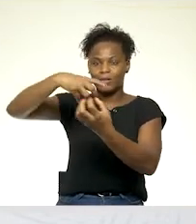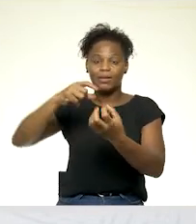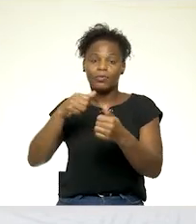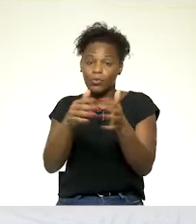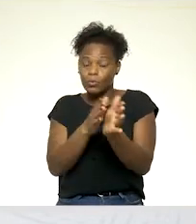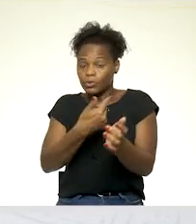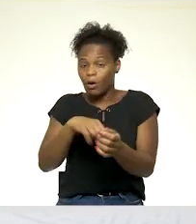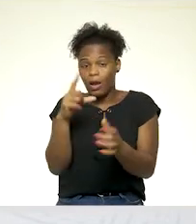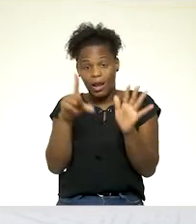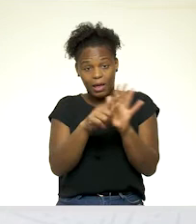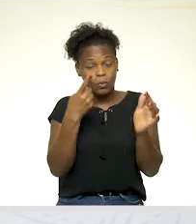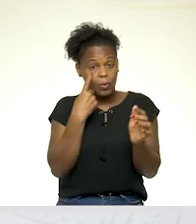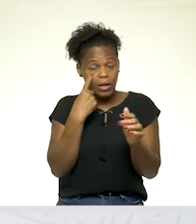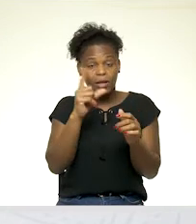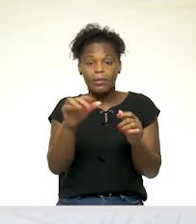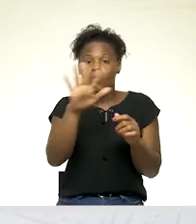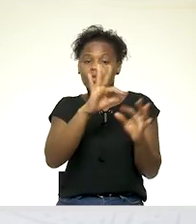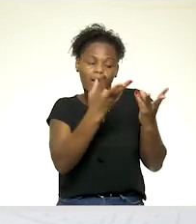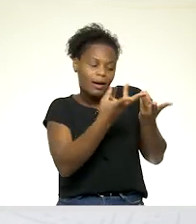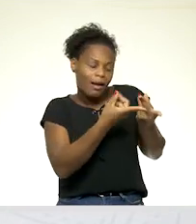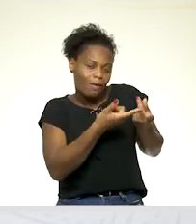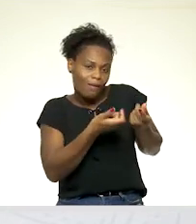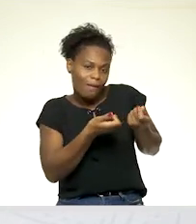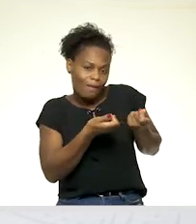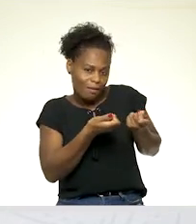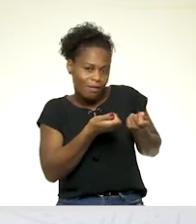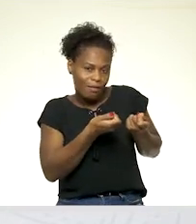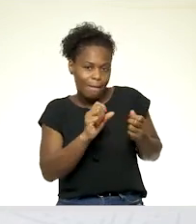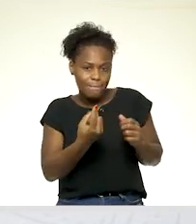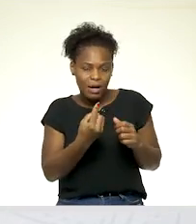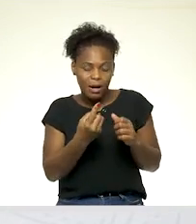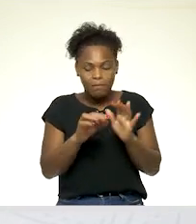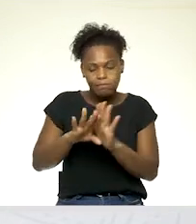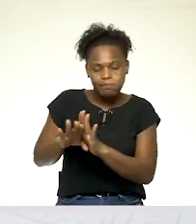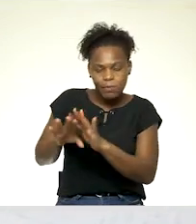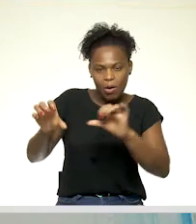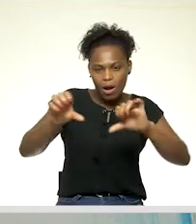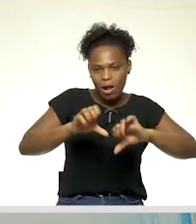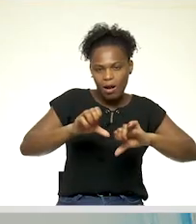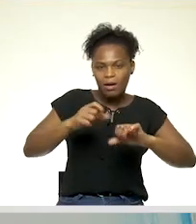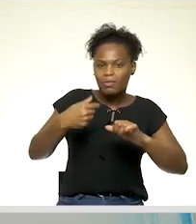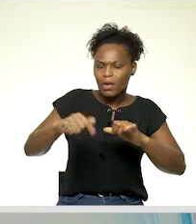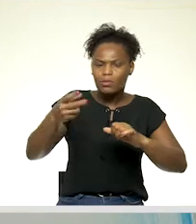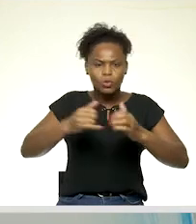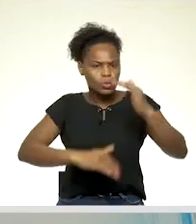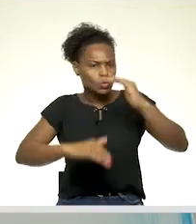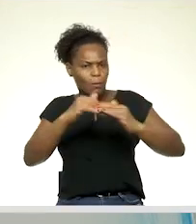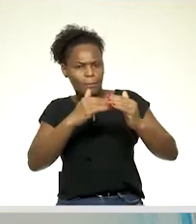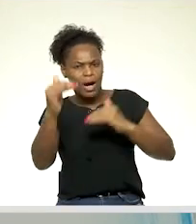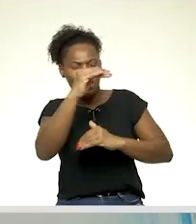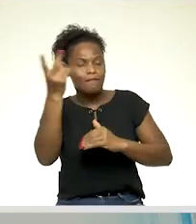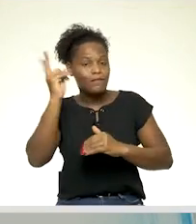leis. Utilização do cálculo matemático para evitar o erro. Houve uma supervalorização